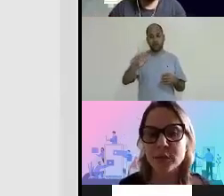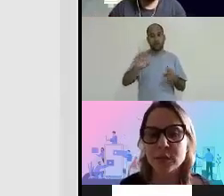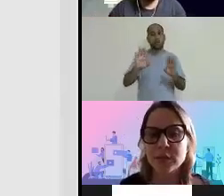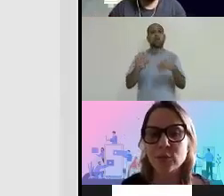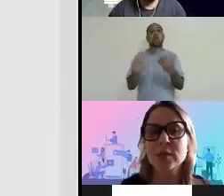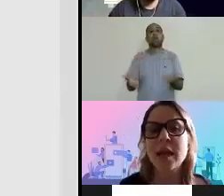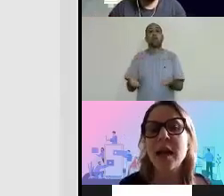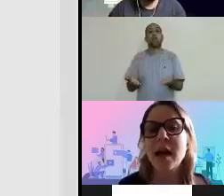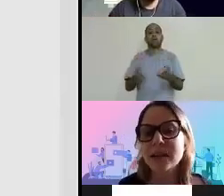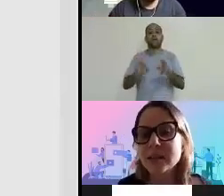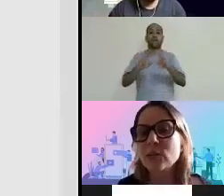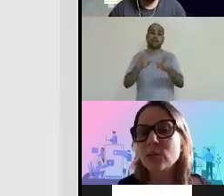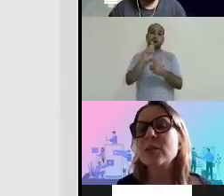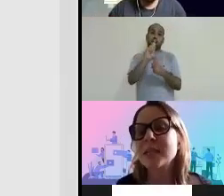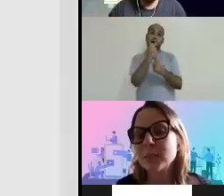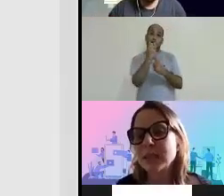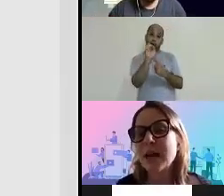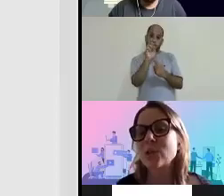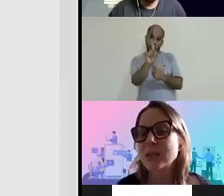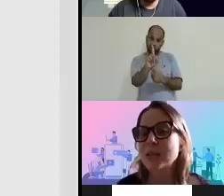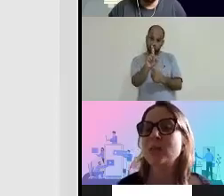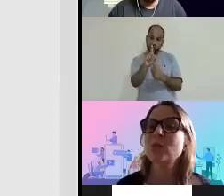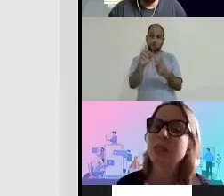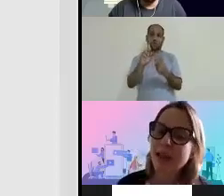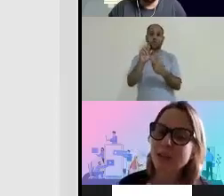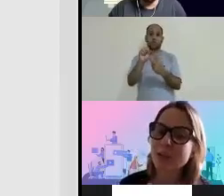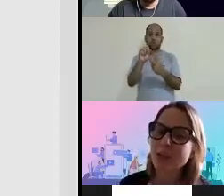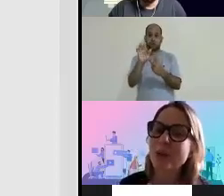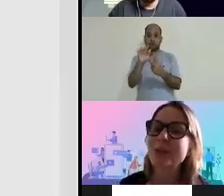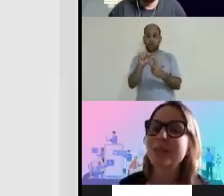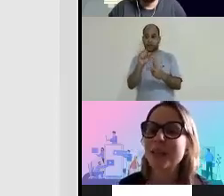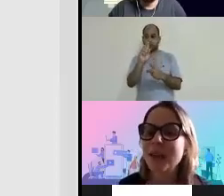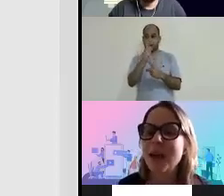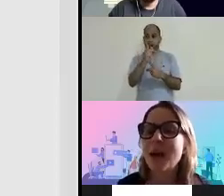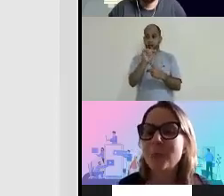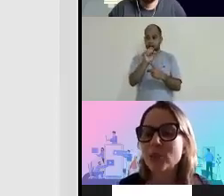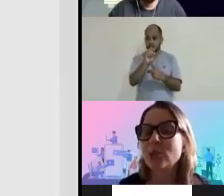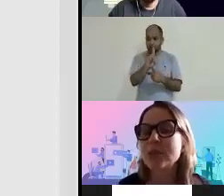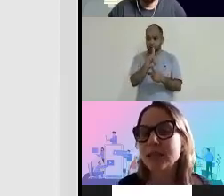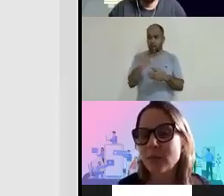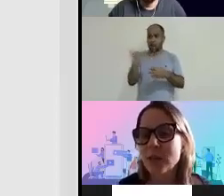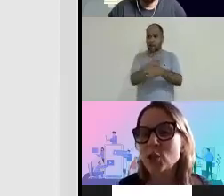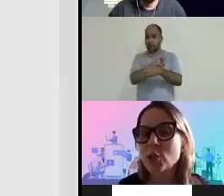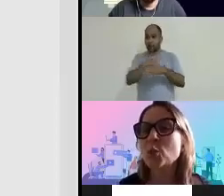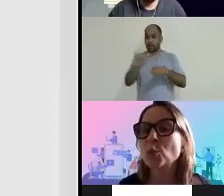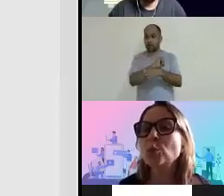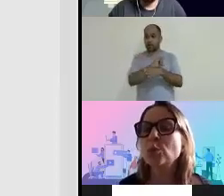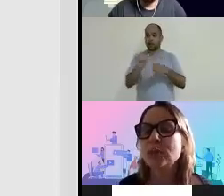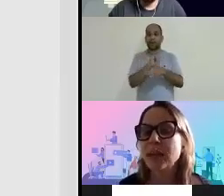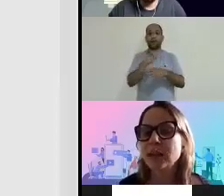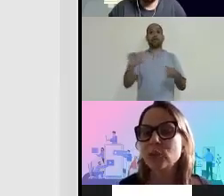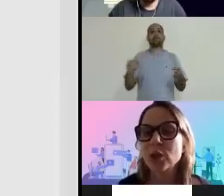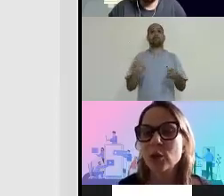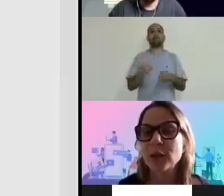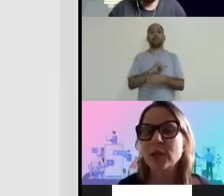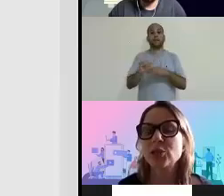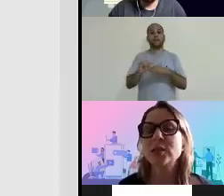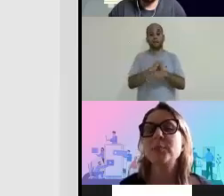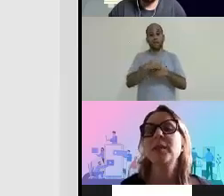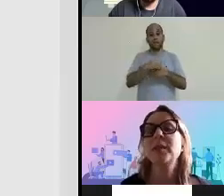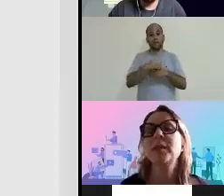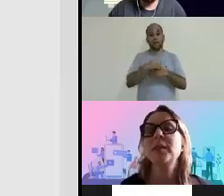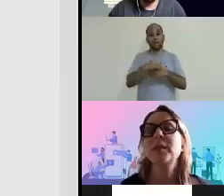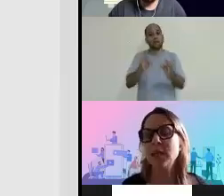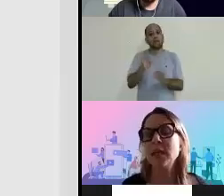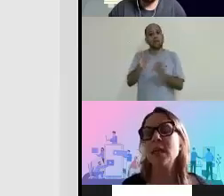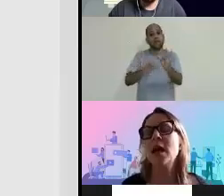skills e soft skills? Hard skills são as habilidades, conhecimentos técnicos que podem ser aprendidos através de estudos, né? Então, geralmente, o que a